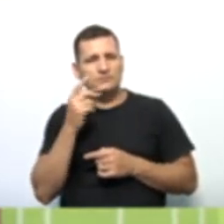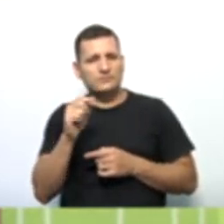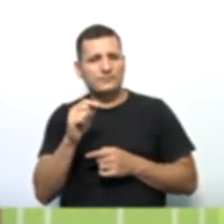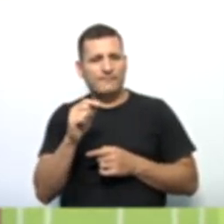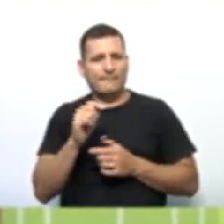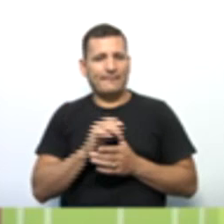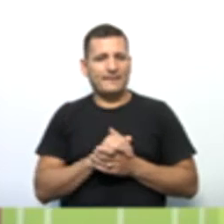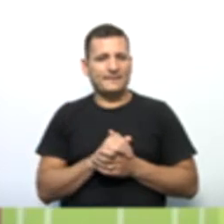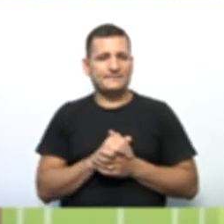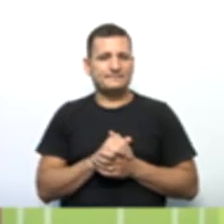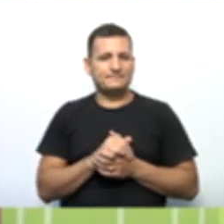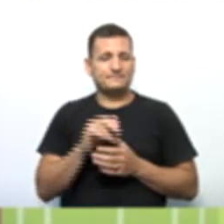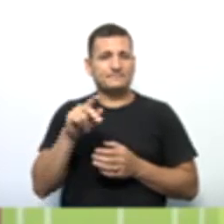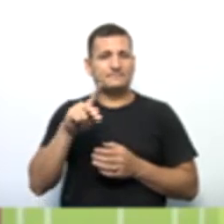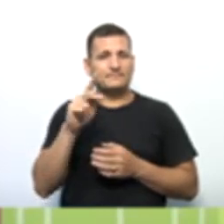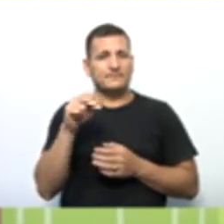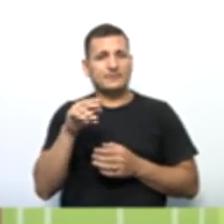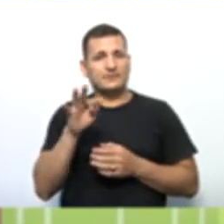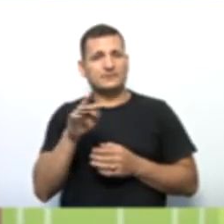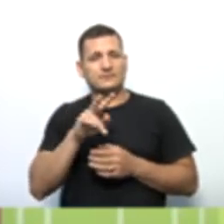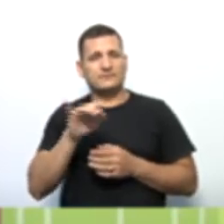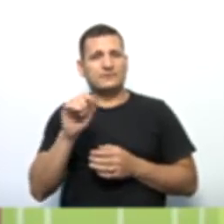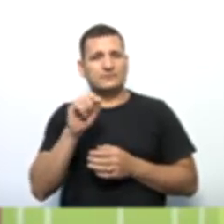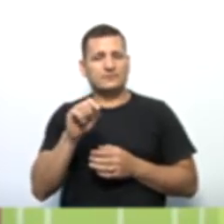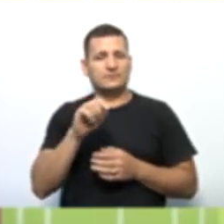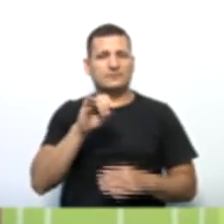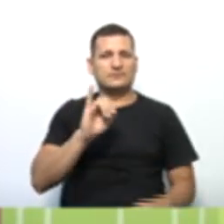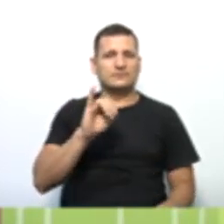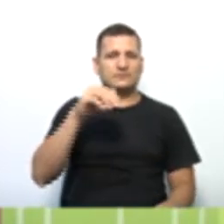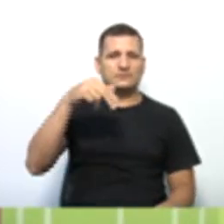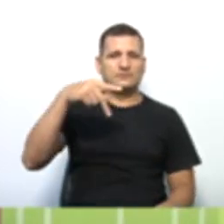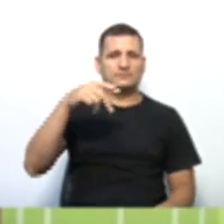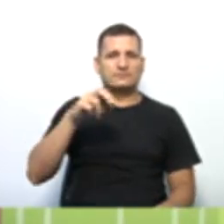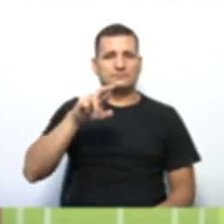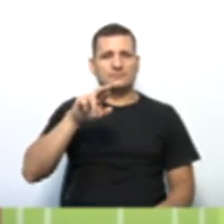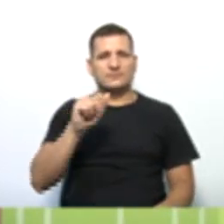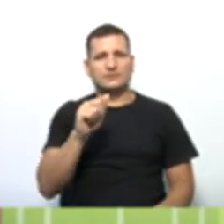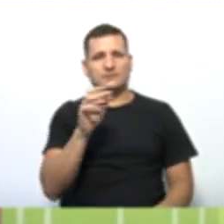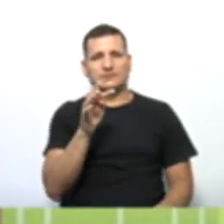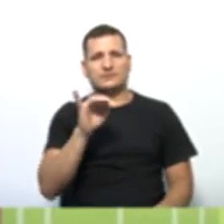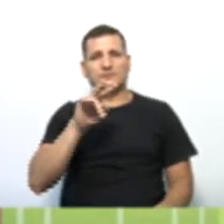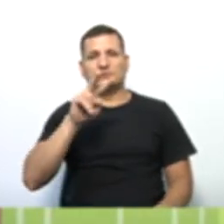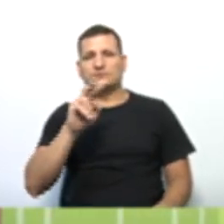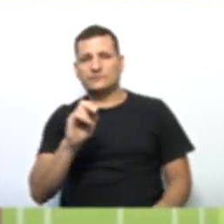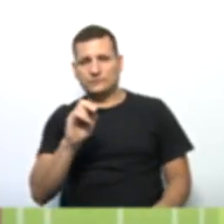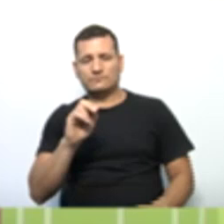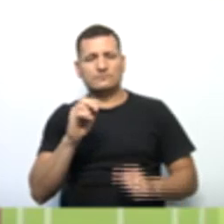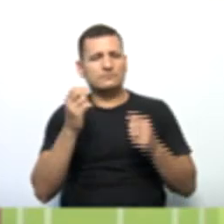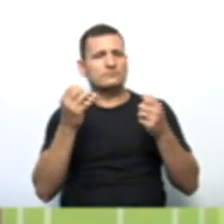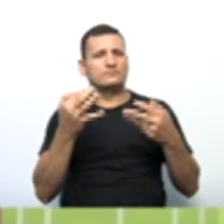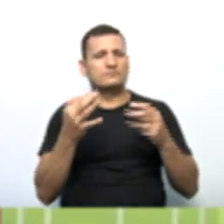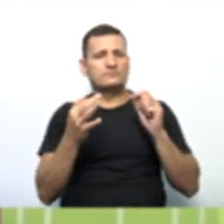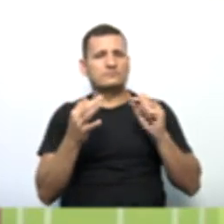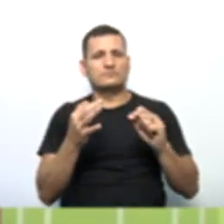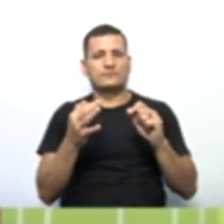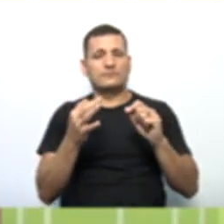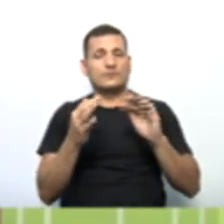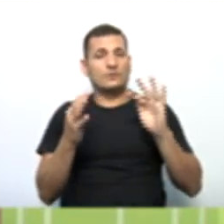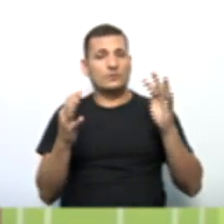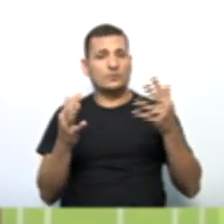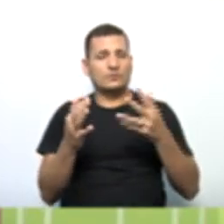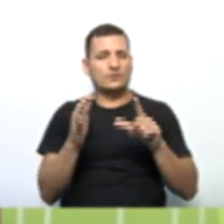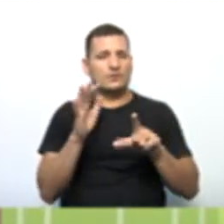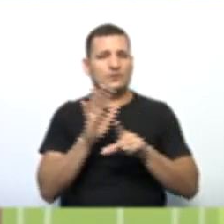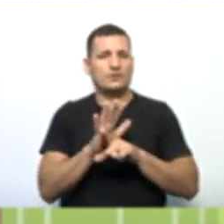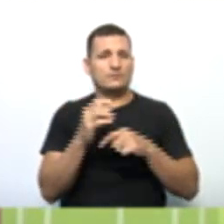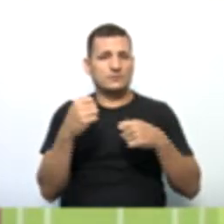vai instaurar, então, um imperativo categórico. Ou seja, todas as leis precisam obedecer essa reflexão. E